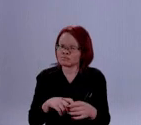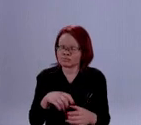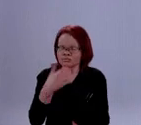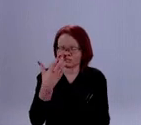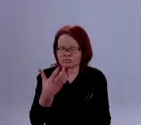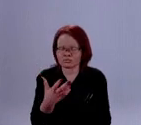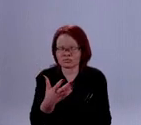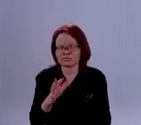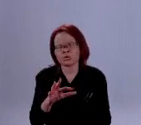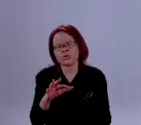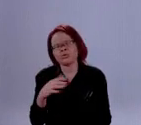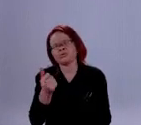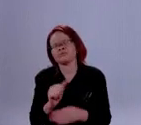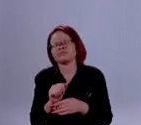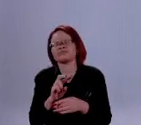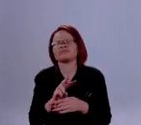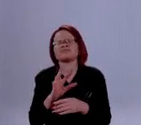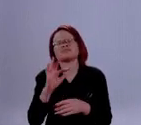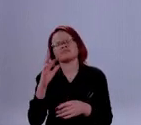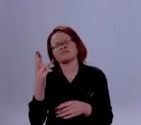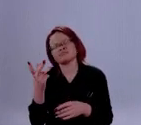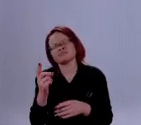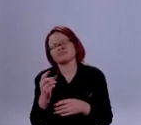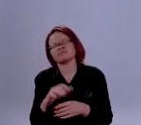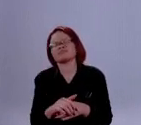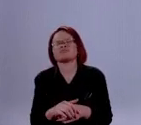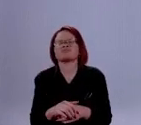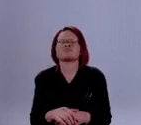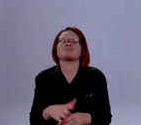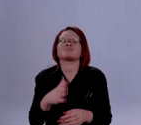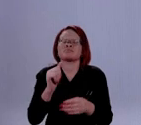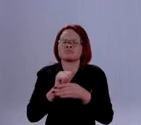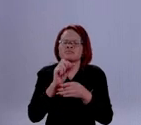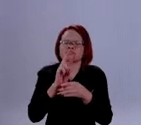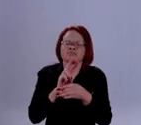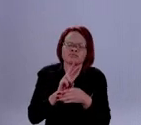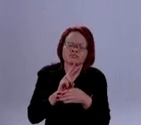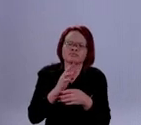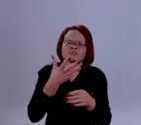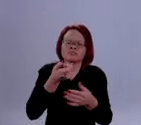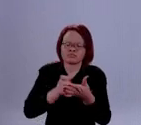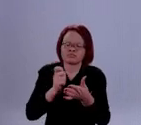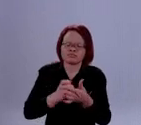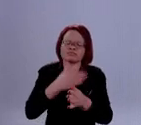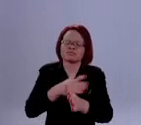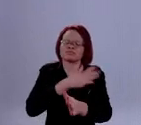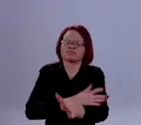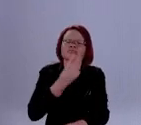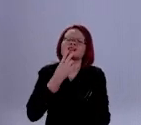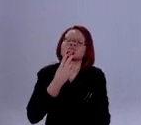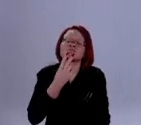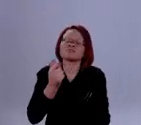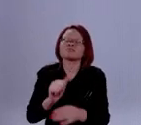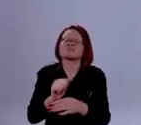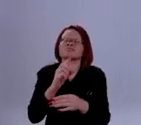intensificadores de adjetivos ou de outro advérbio os advérbios colocam-se antes